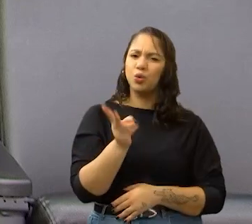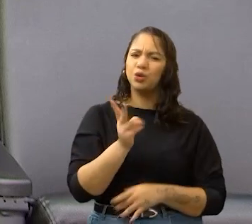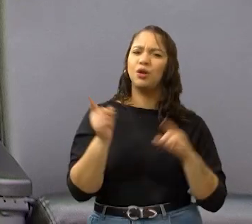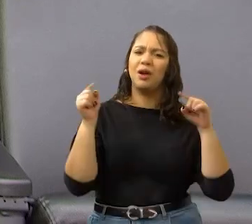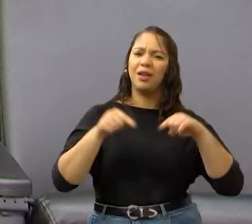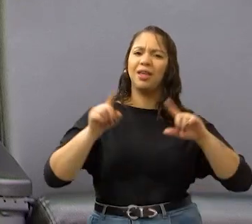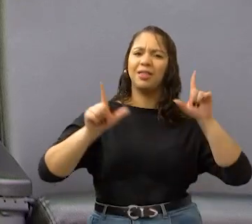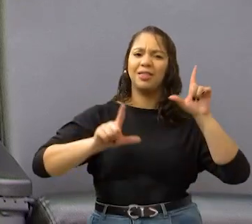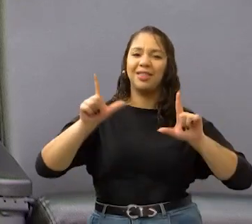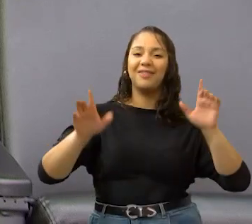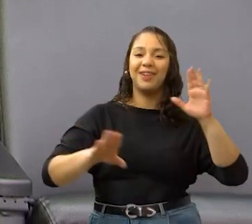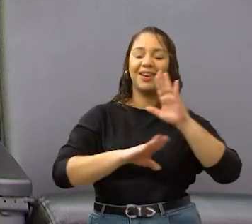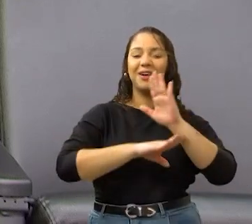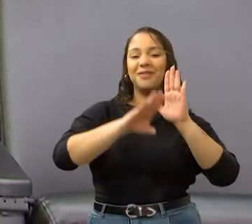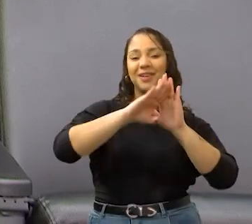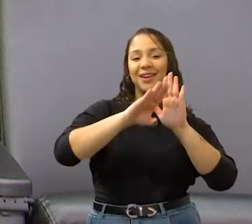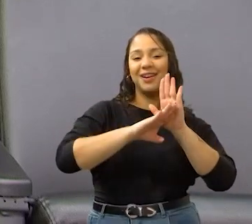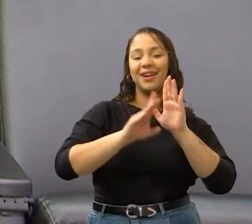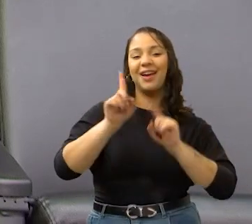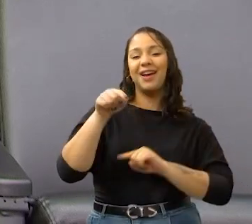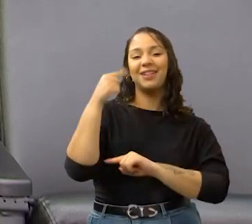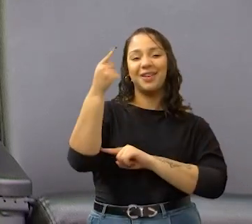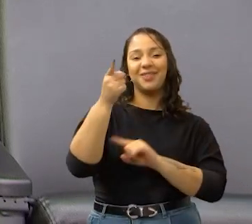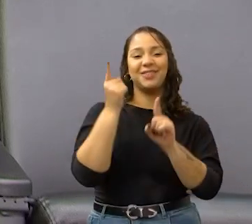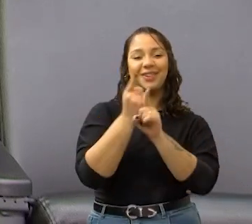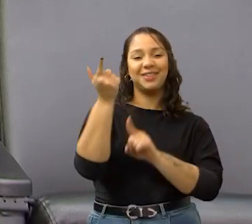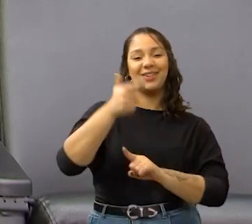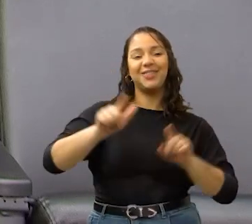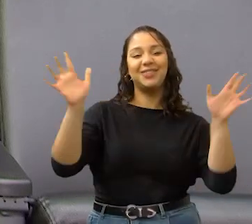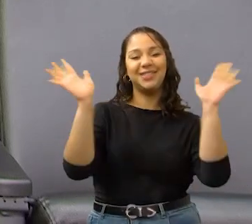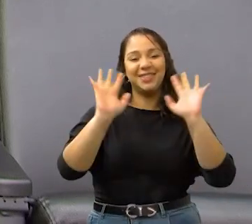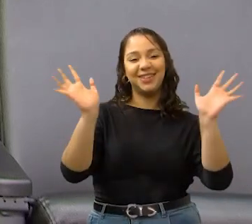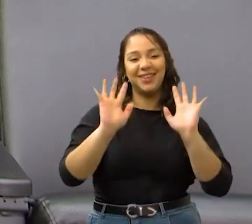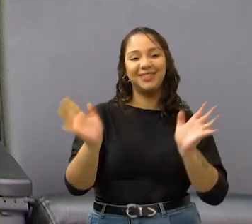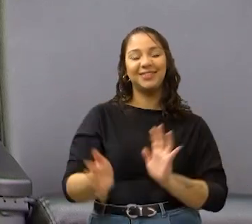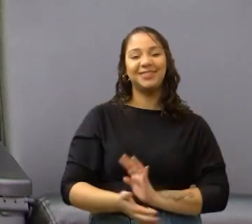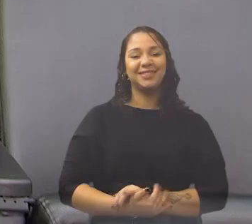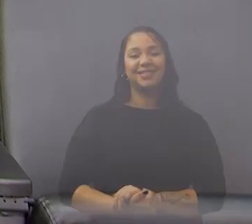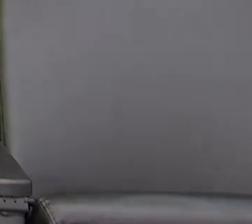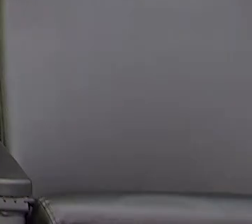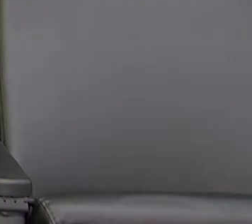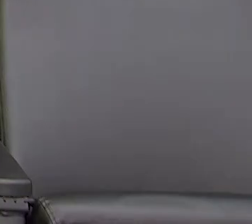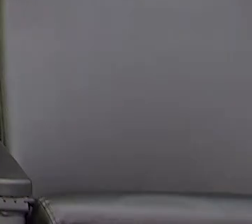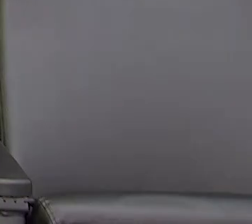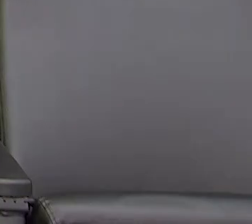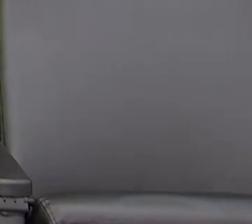pela sua audiência. Continue aqui na TV Câmara Campinas. Até a próxima. Tchau, tchau.